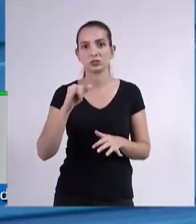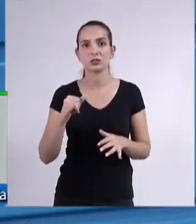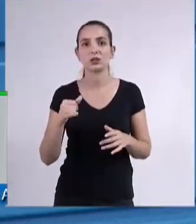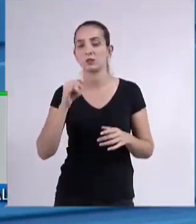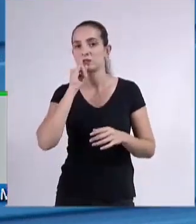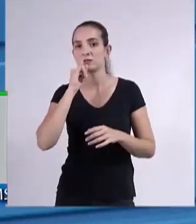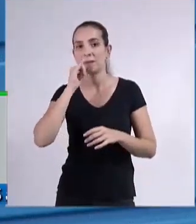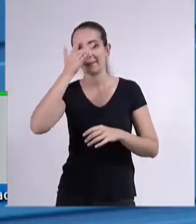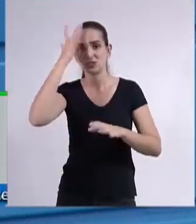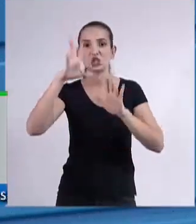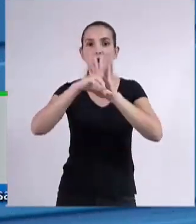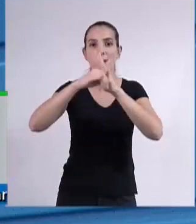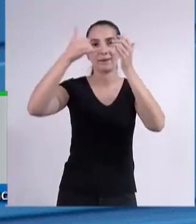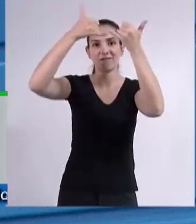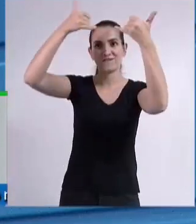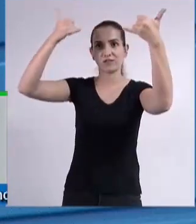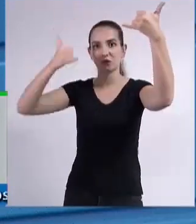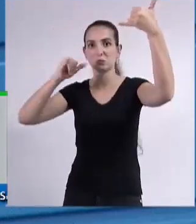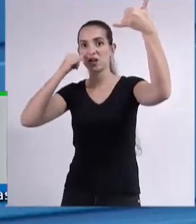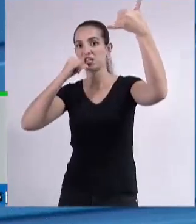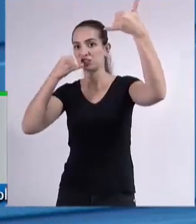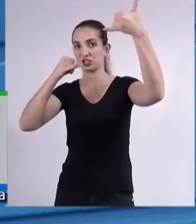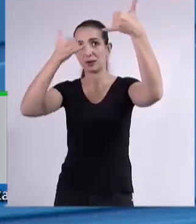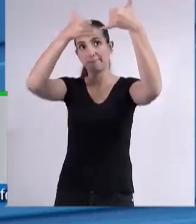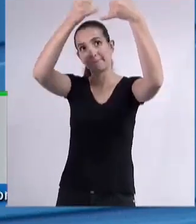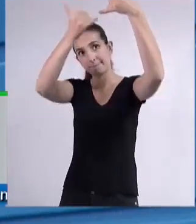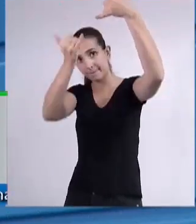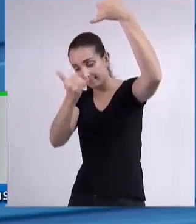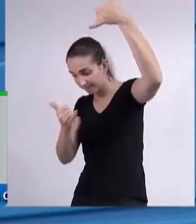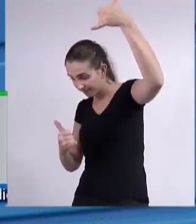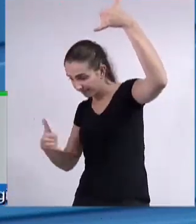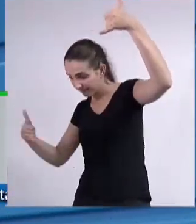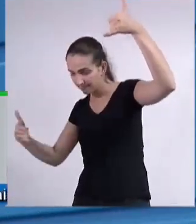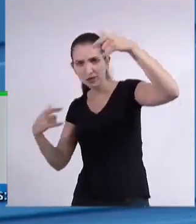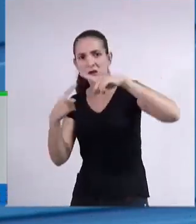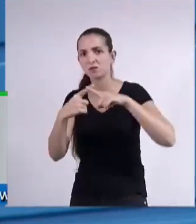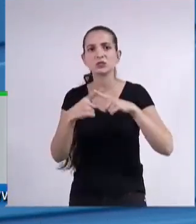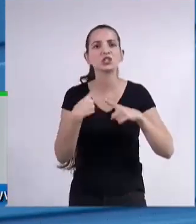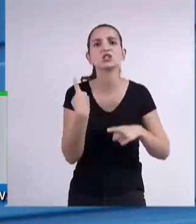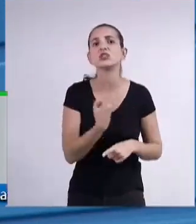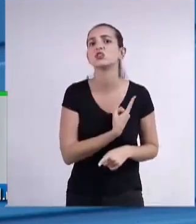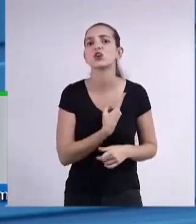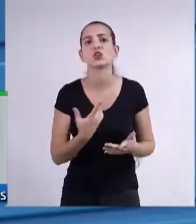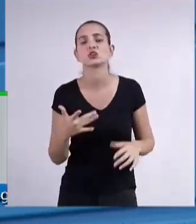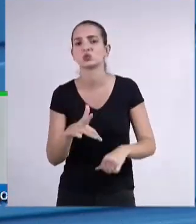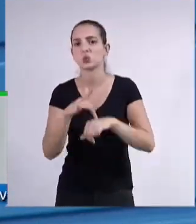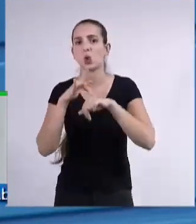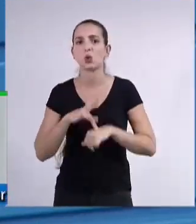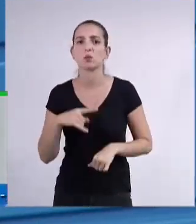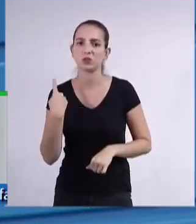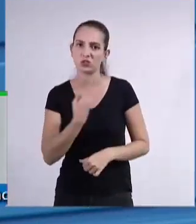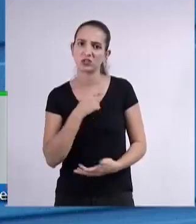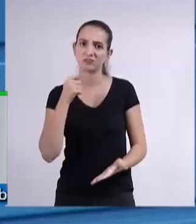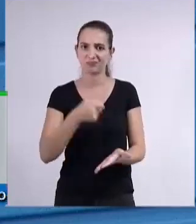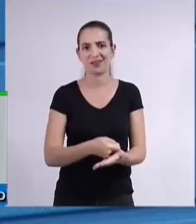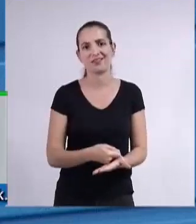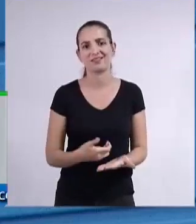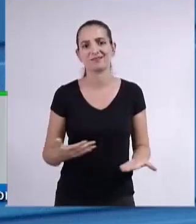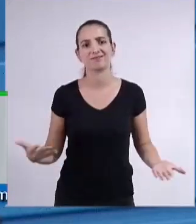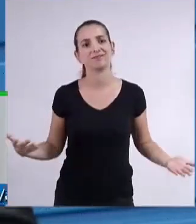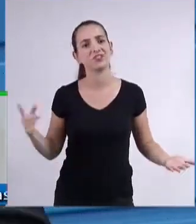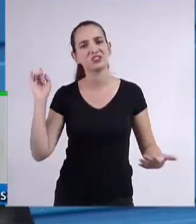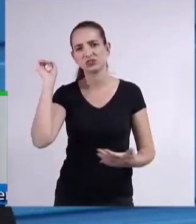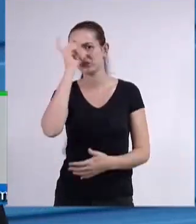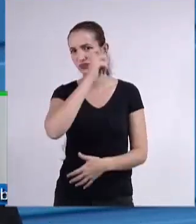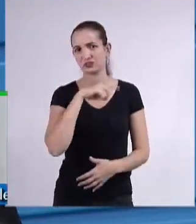Vamos pagar pela ilicitude daqueles que não cumpriram com o seu papel? Esses são questionamentos que são difíceis da